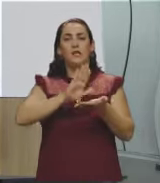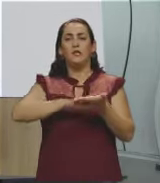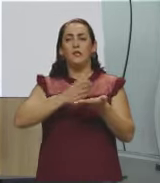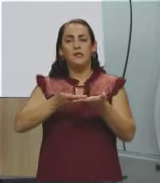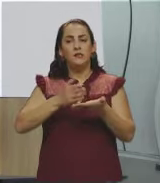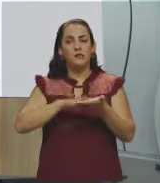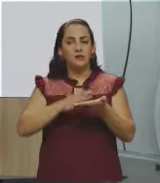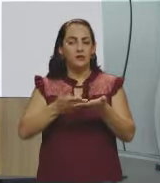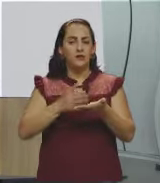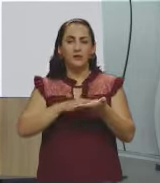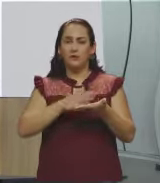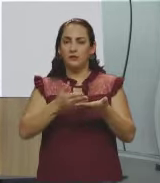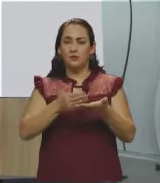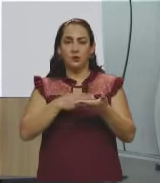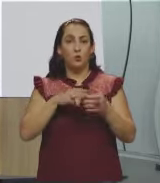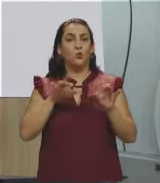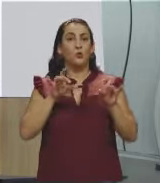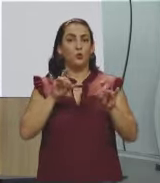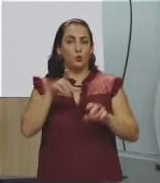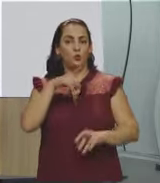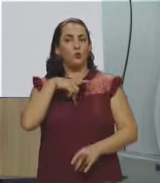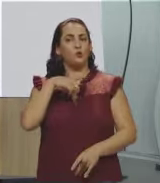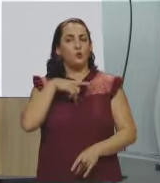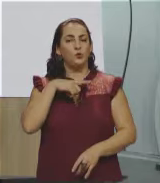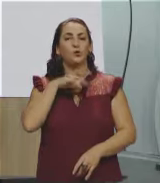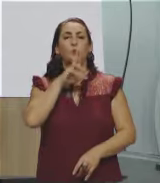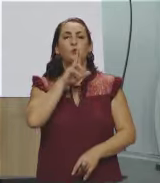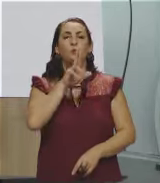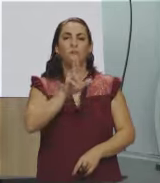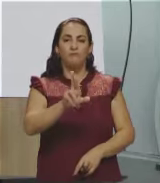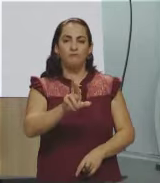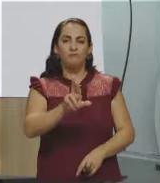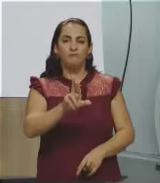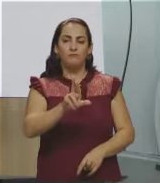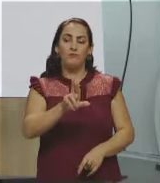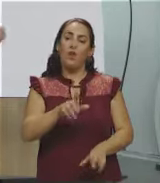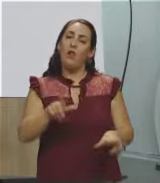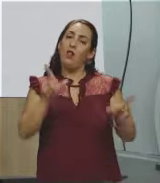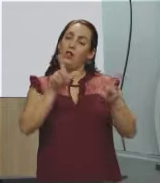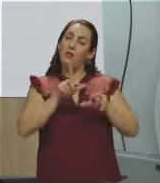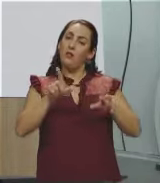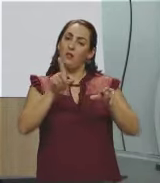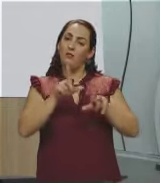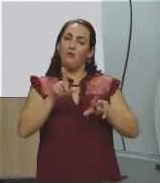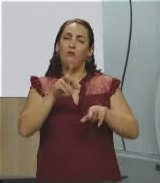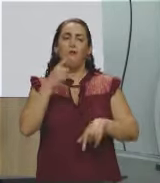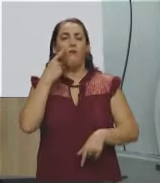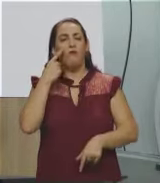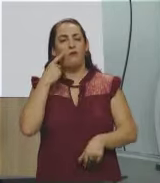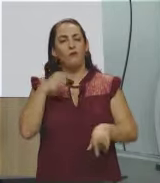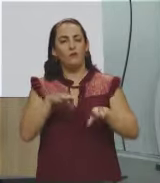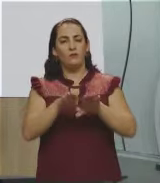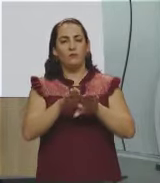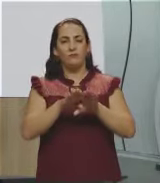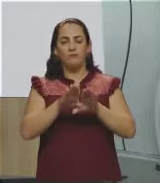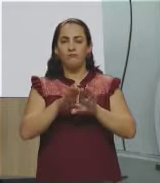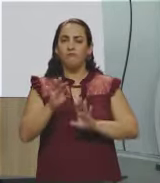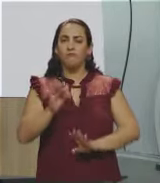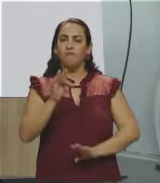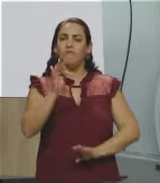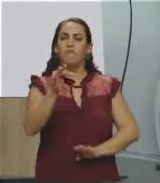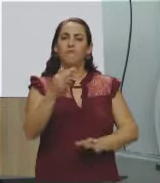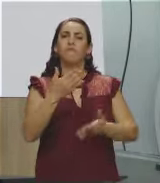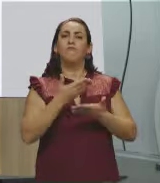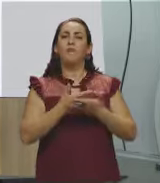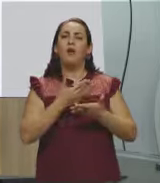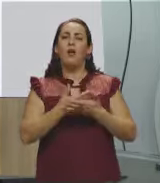cálculo intermediário para obter a resposta. E claro que a gente vai ver também em aulas futuras que, dependendo do